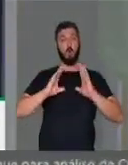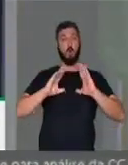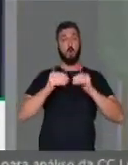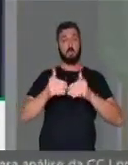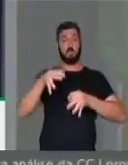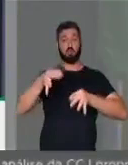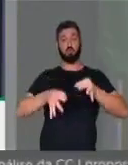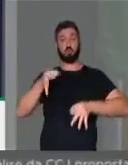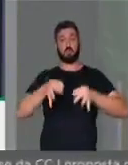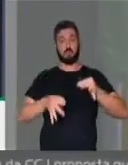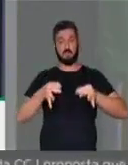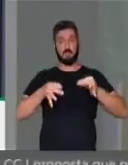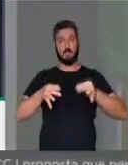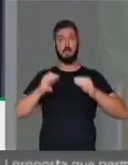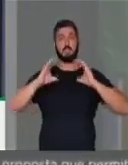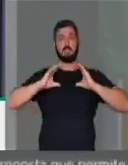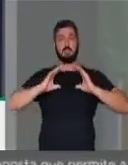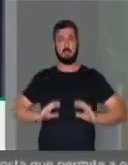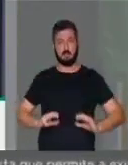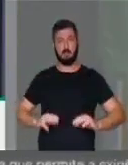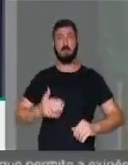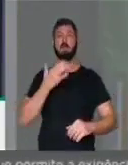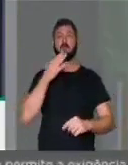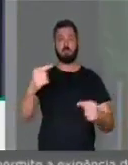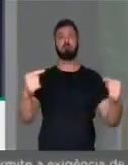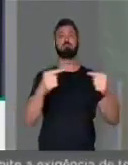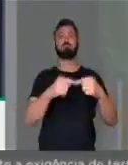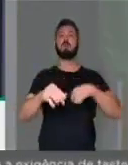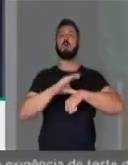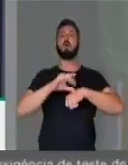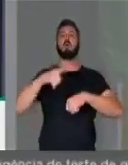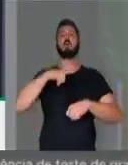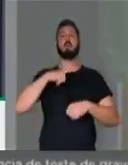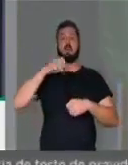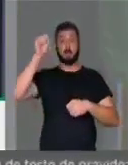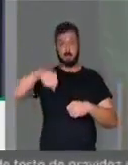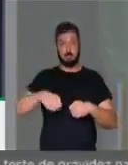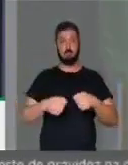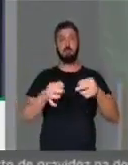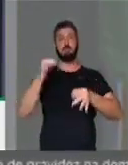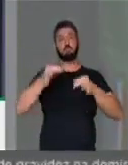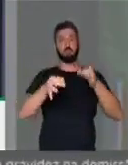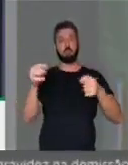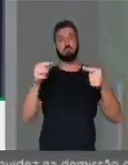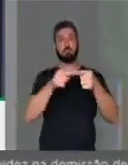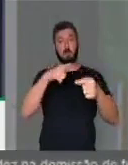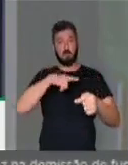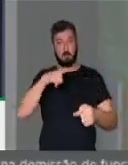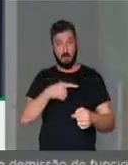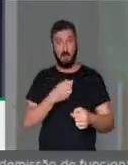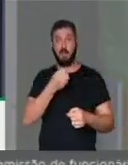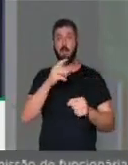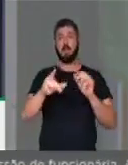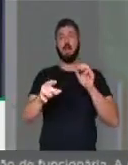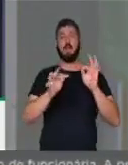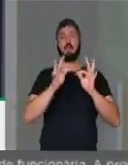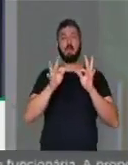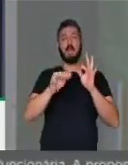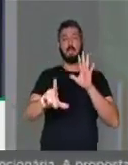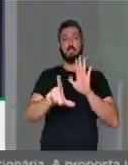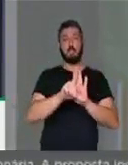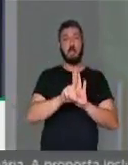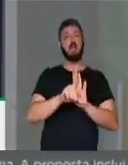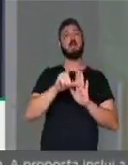e Justiça e Cidadania, pela constitucionalidade, juridicidade e boa técnica legislativa